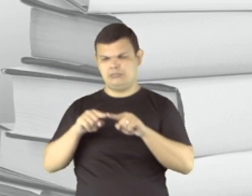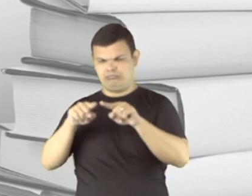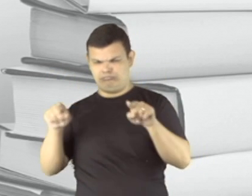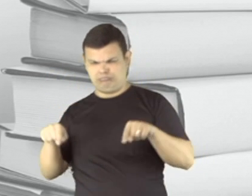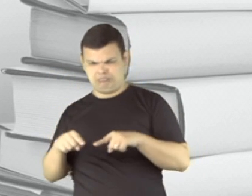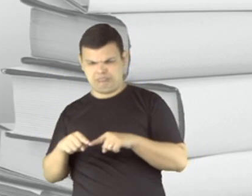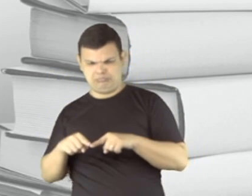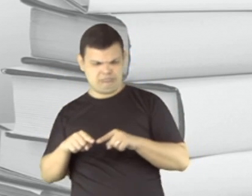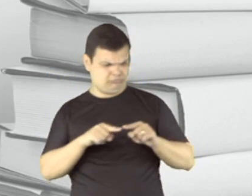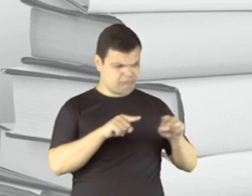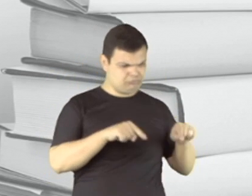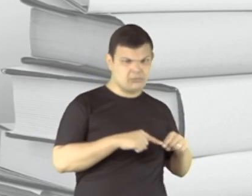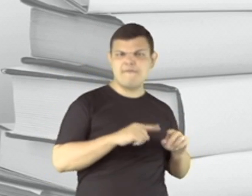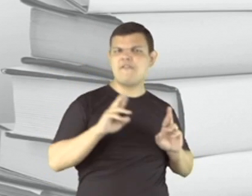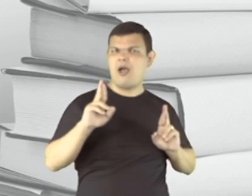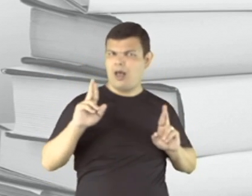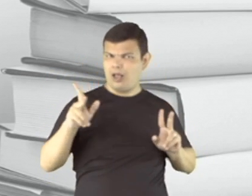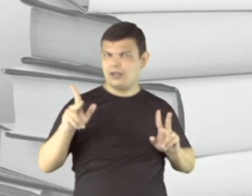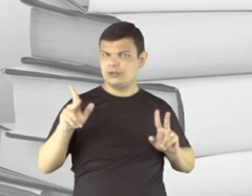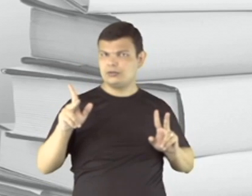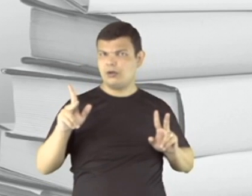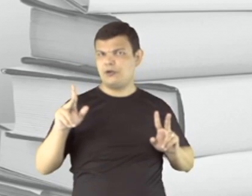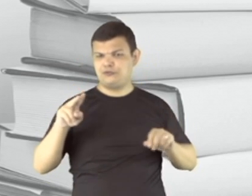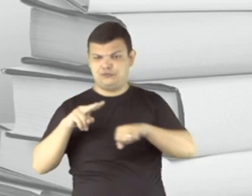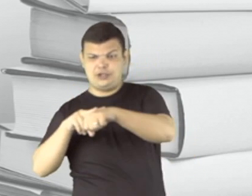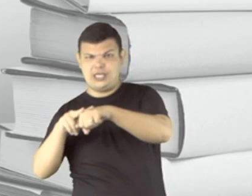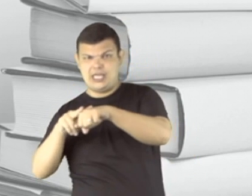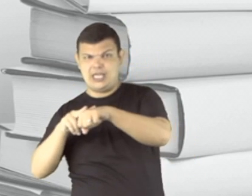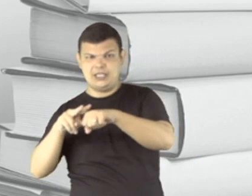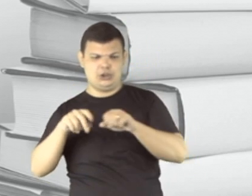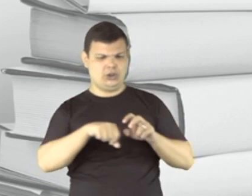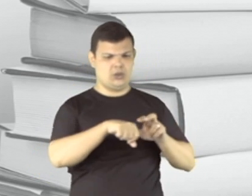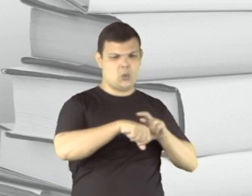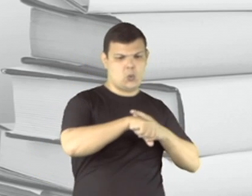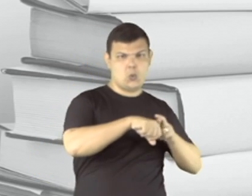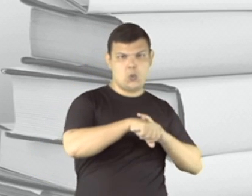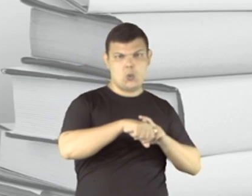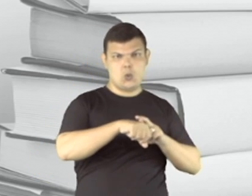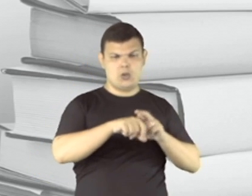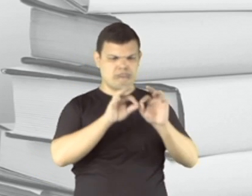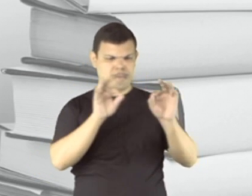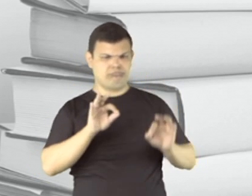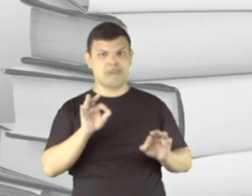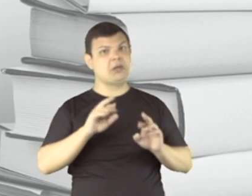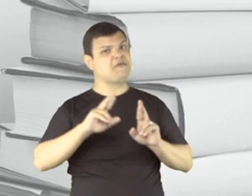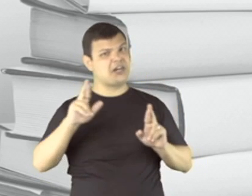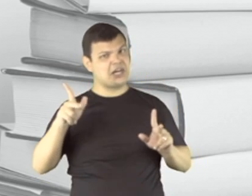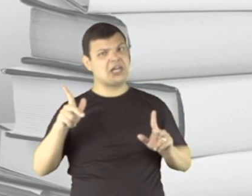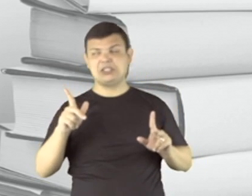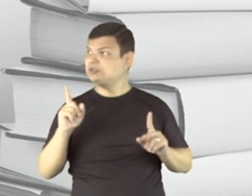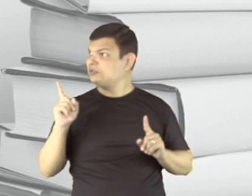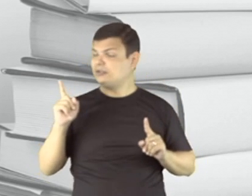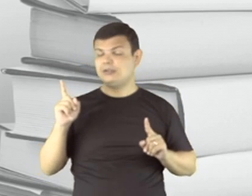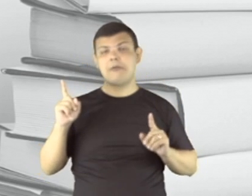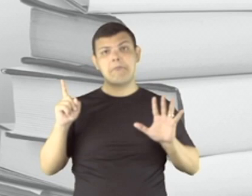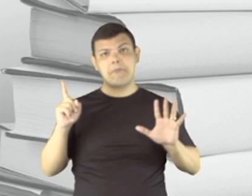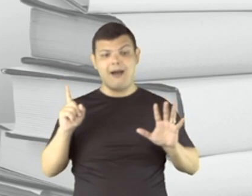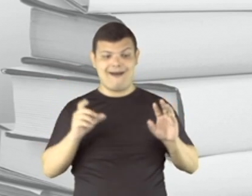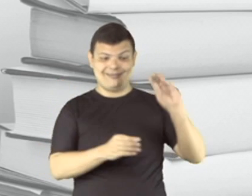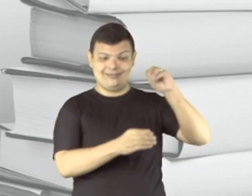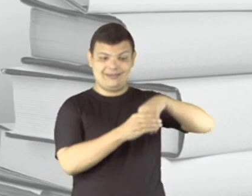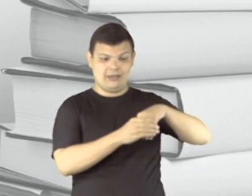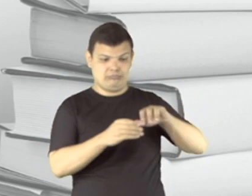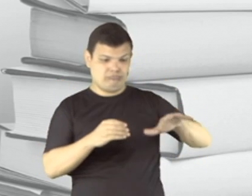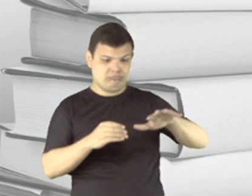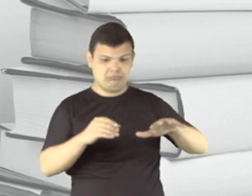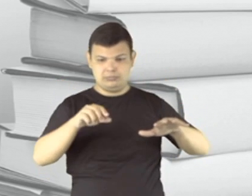porque ela ela está numa posição diferente aqui, o retângulo, com relação à sala, mas a área dele